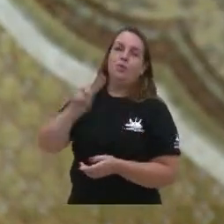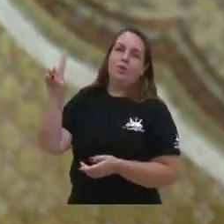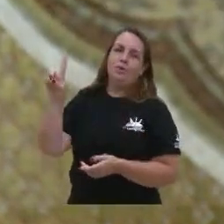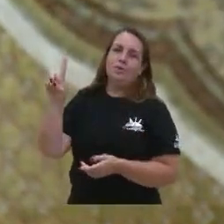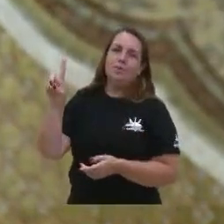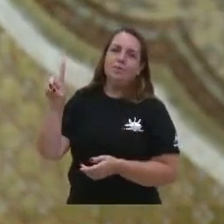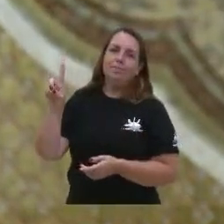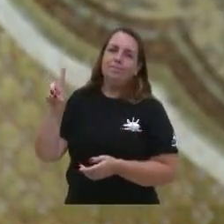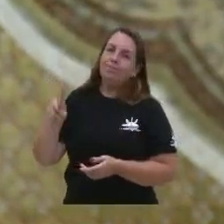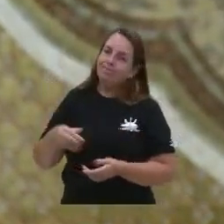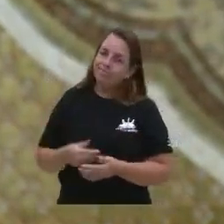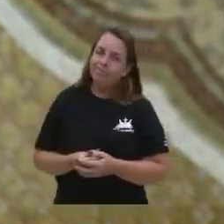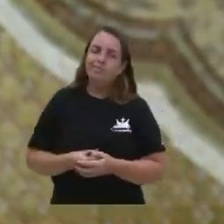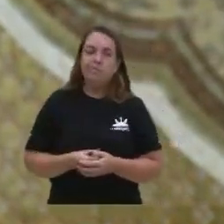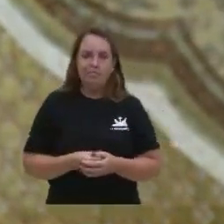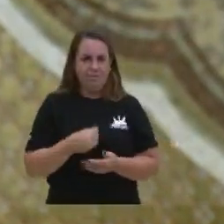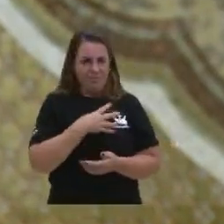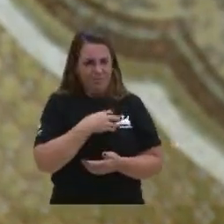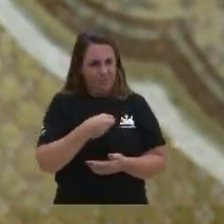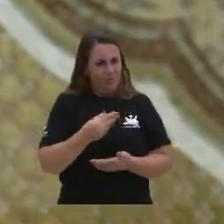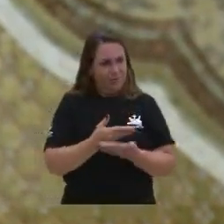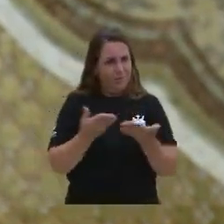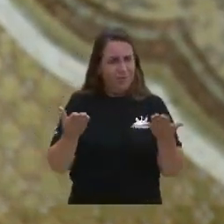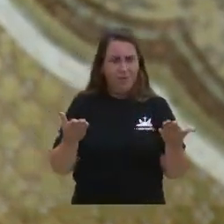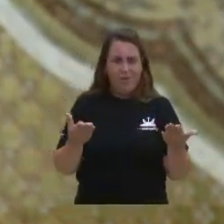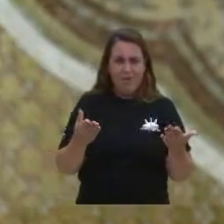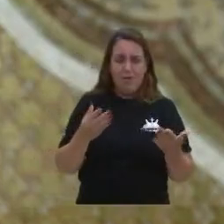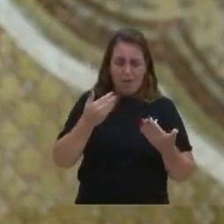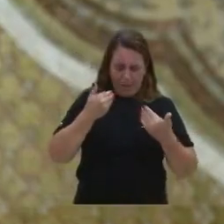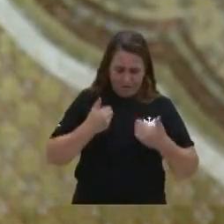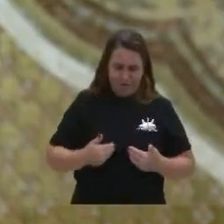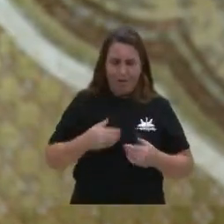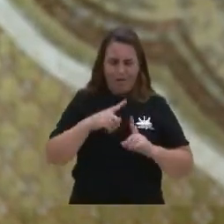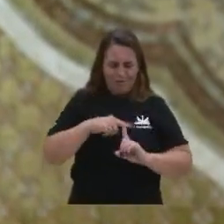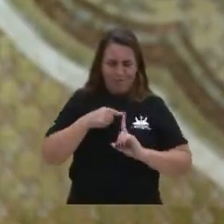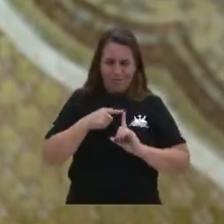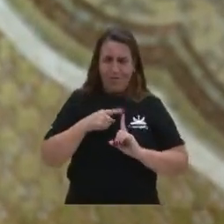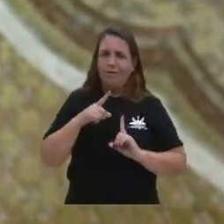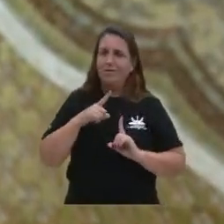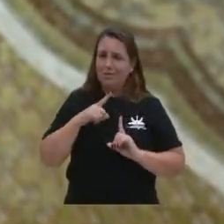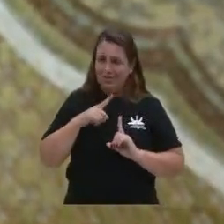Filhos, ser cristão tem consequências.